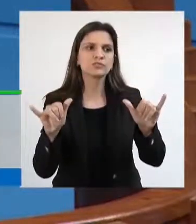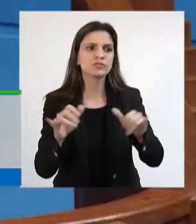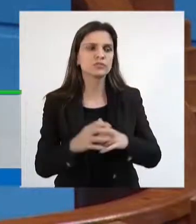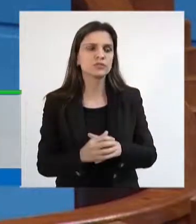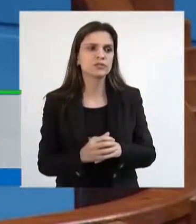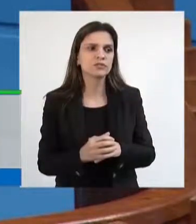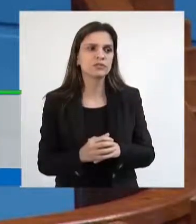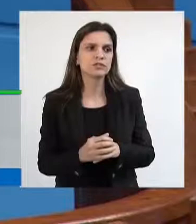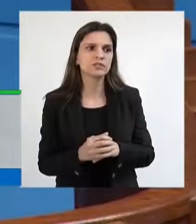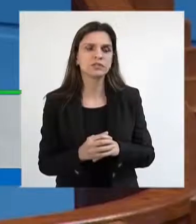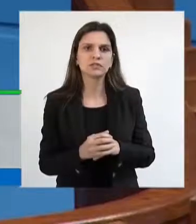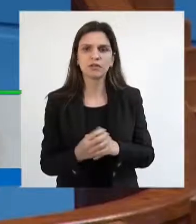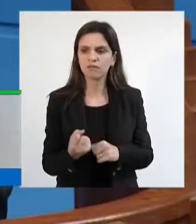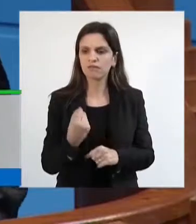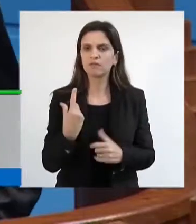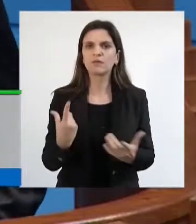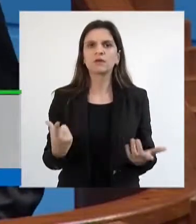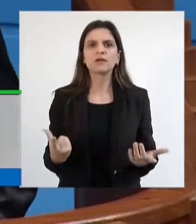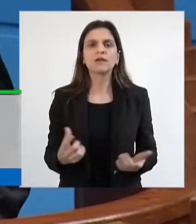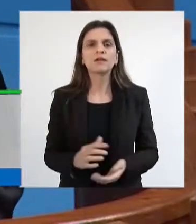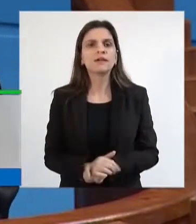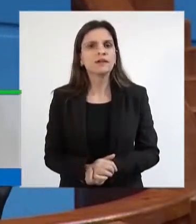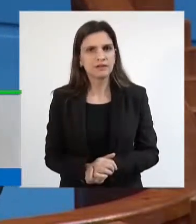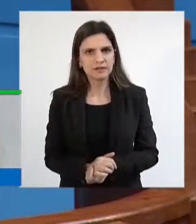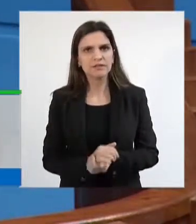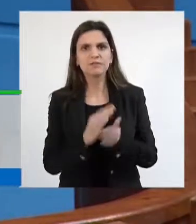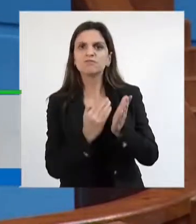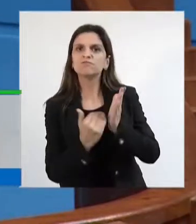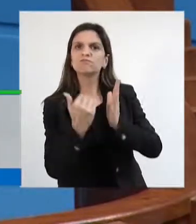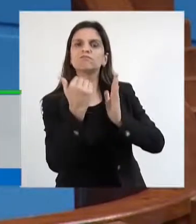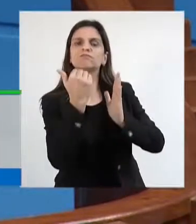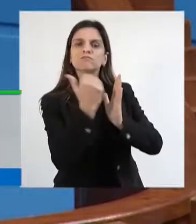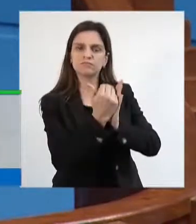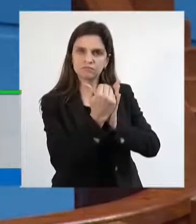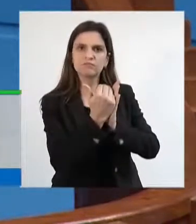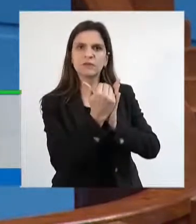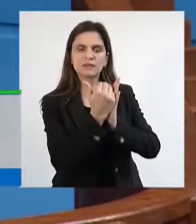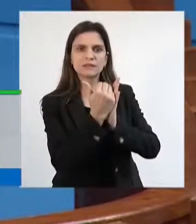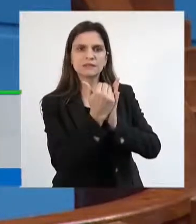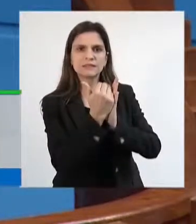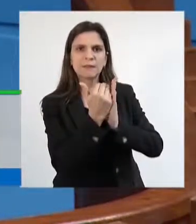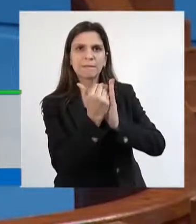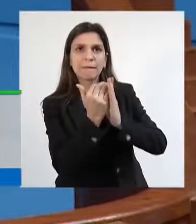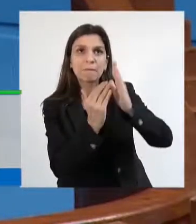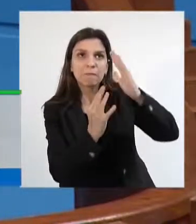que nos surpreende é que esse reajuste está acima